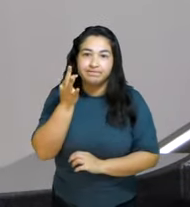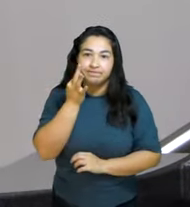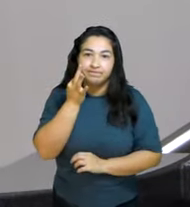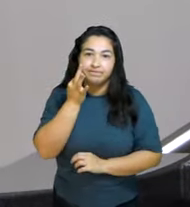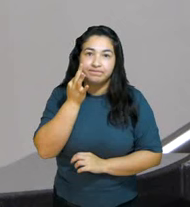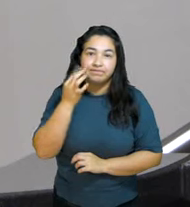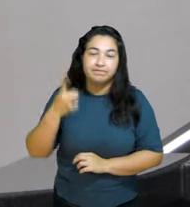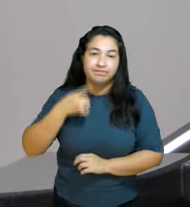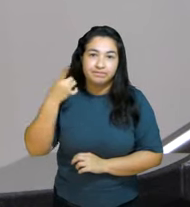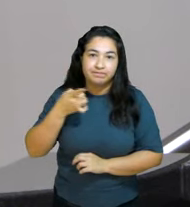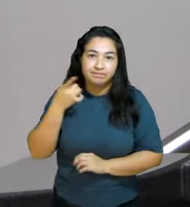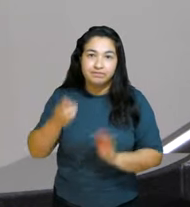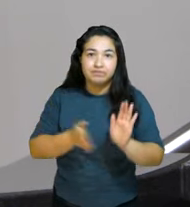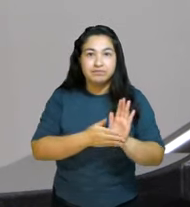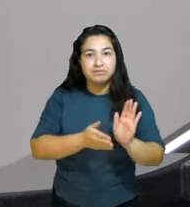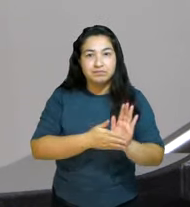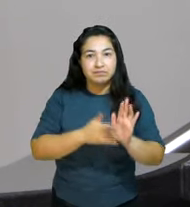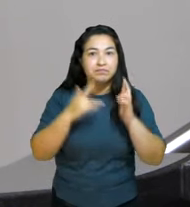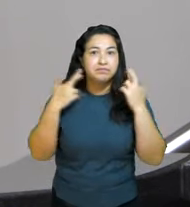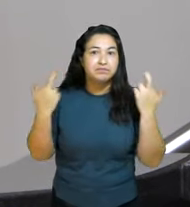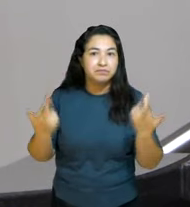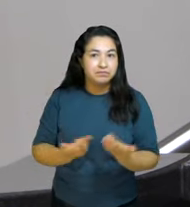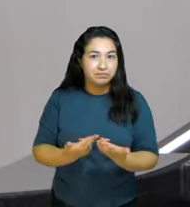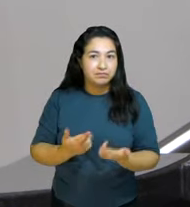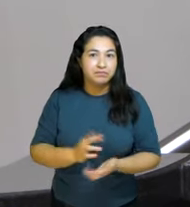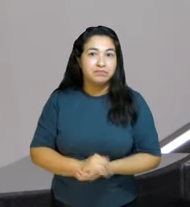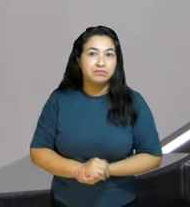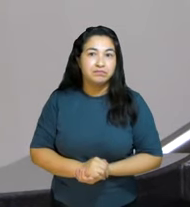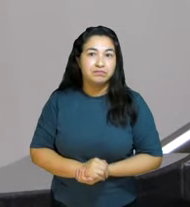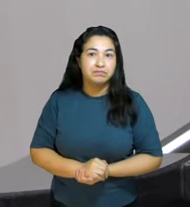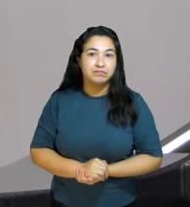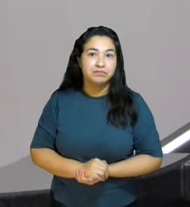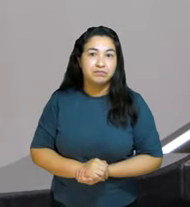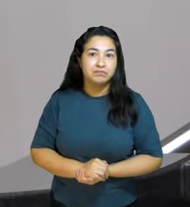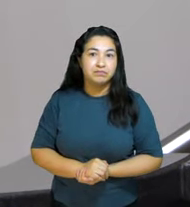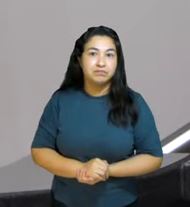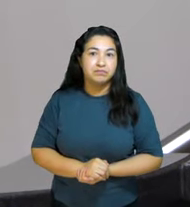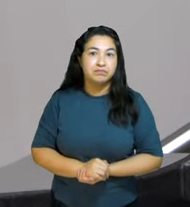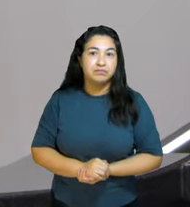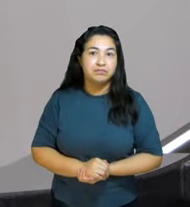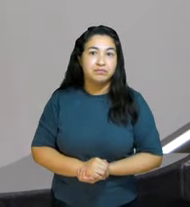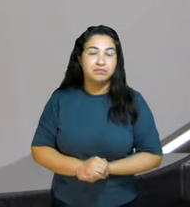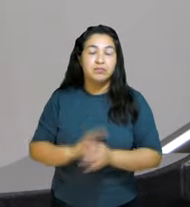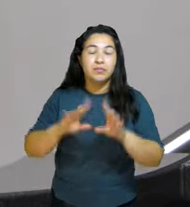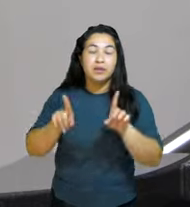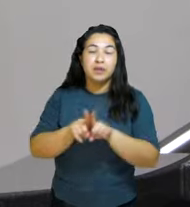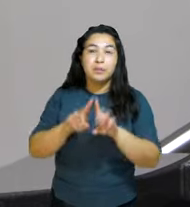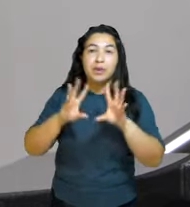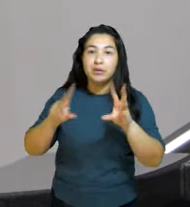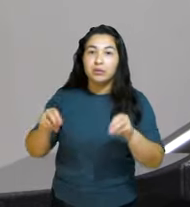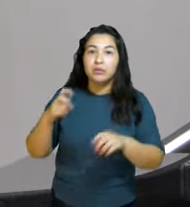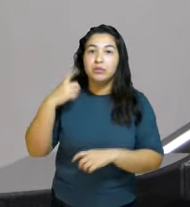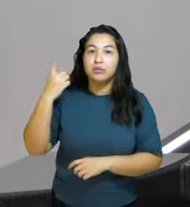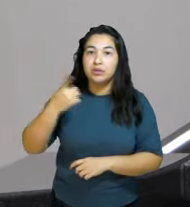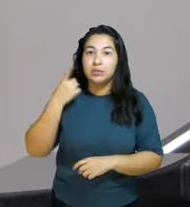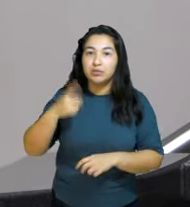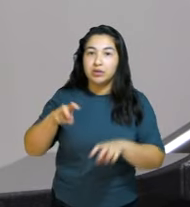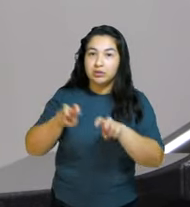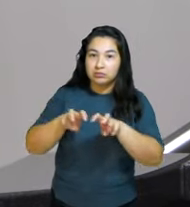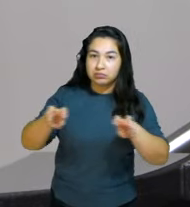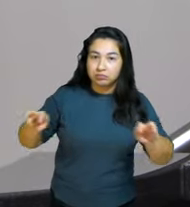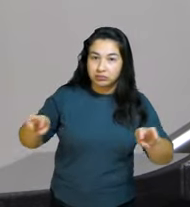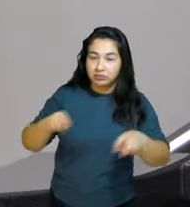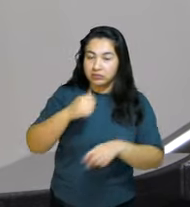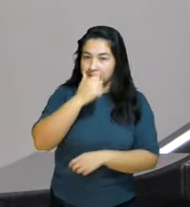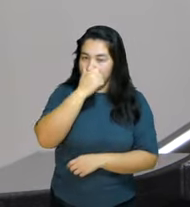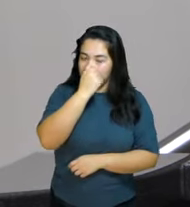iniciativa, propositura dessa audiência. Em nome deles, cumprimentar todos os deputados. Meu carinho